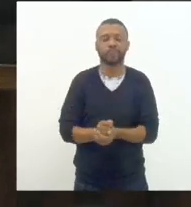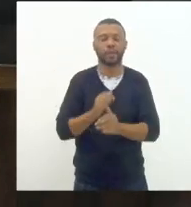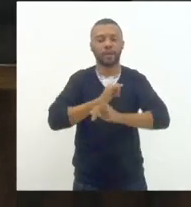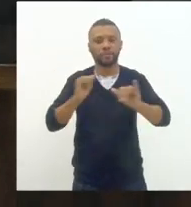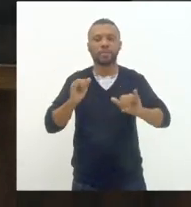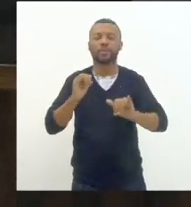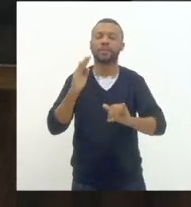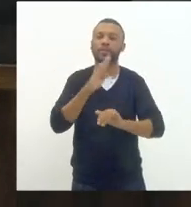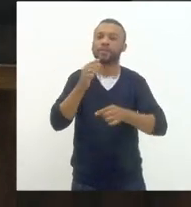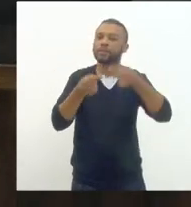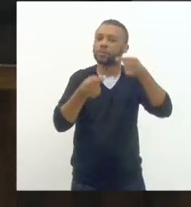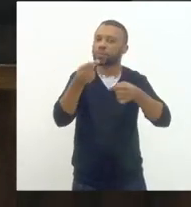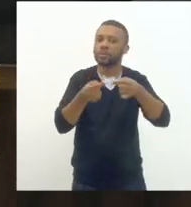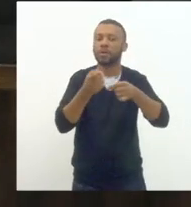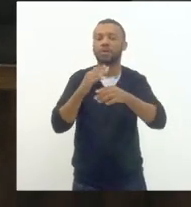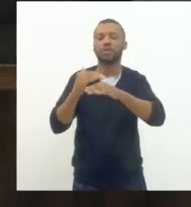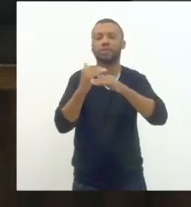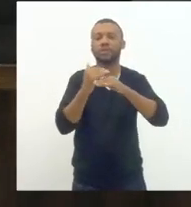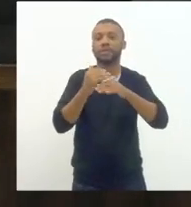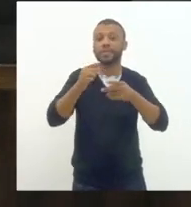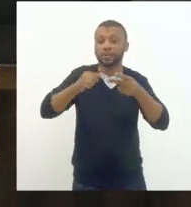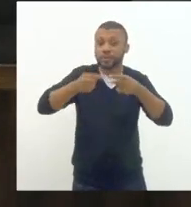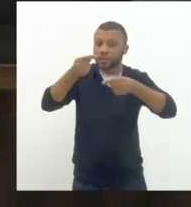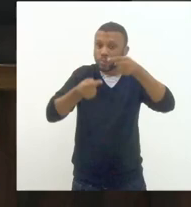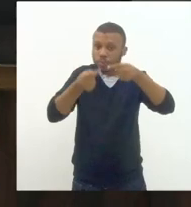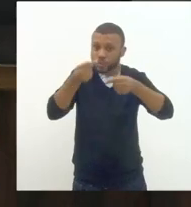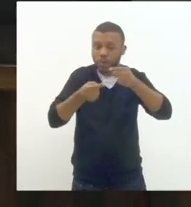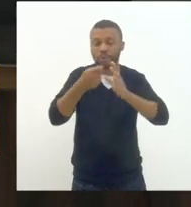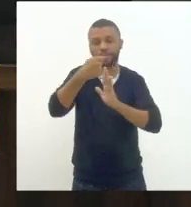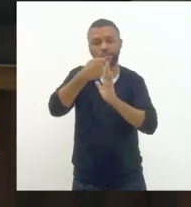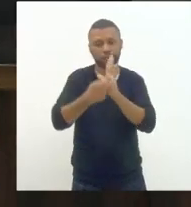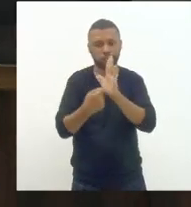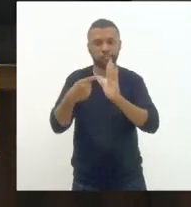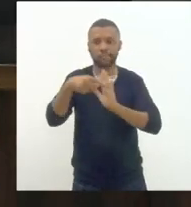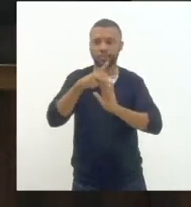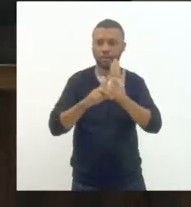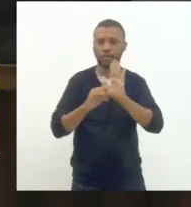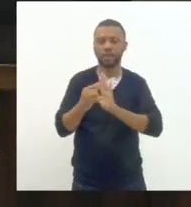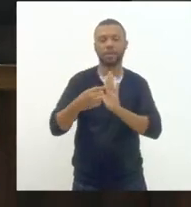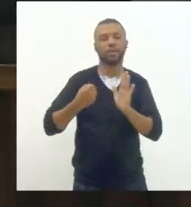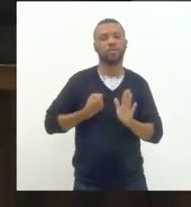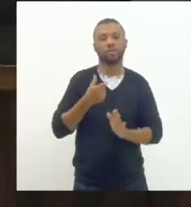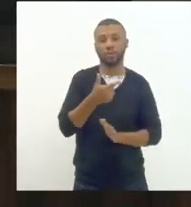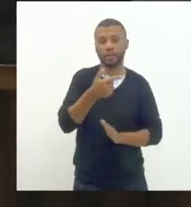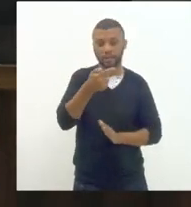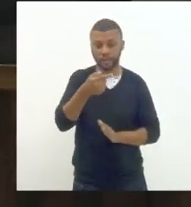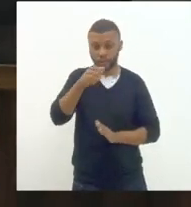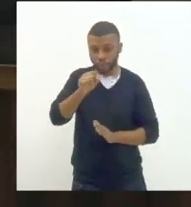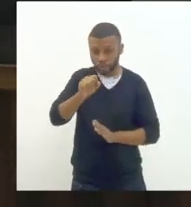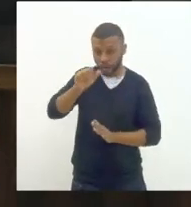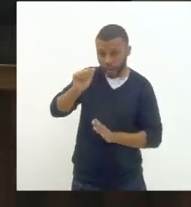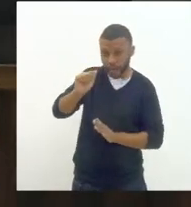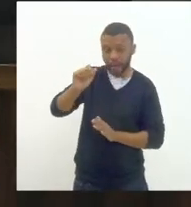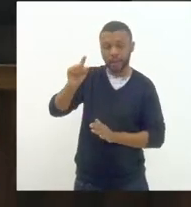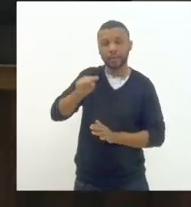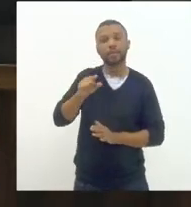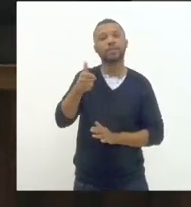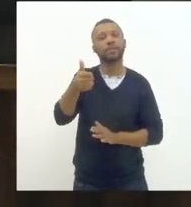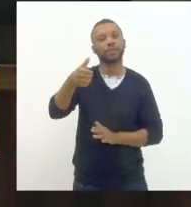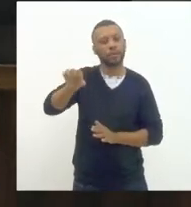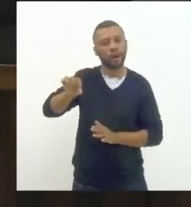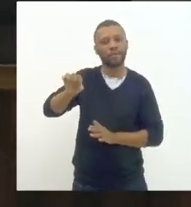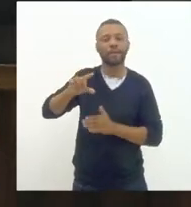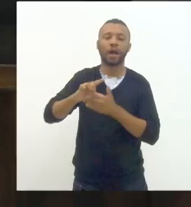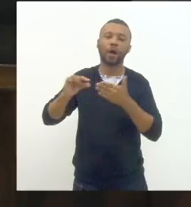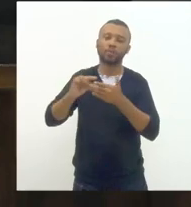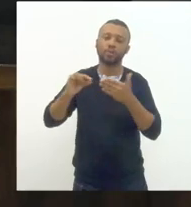Anuncio, em tramitação ordinária, em segunda discussão, redação do vencido, projeto de lei 278-A de 19, de autoria dos deputados